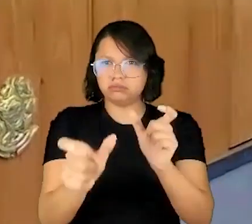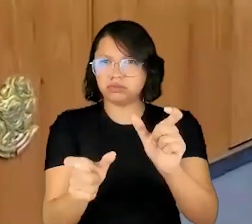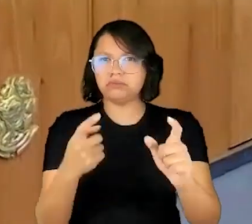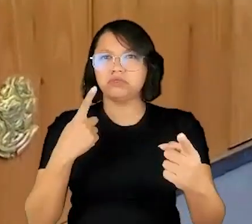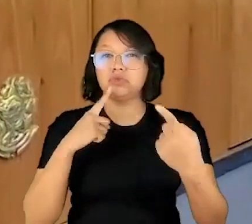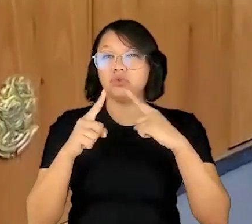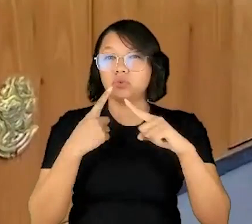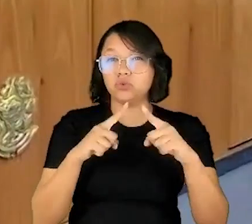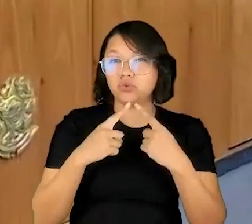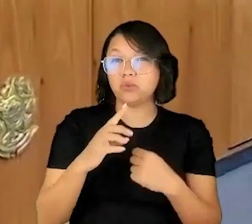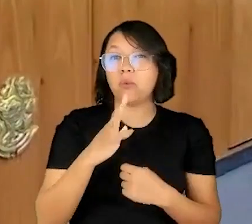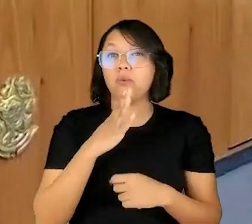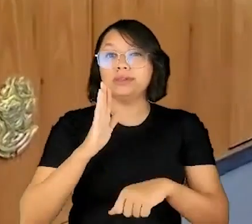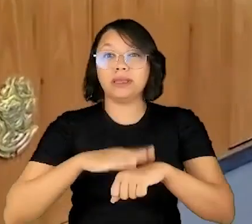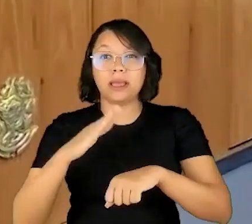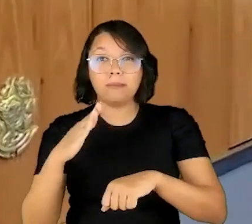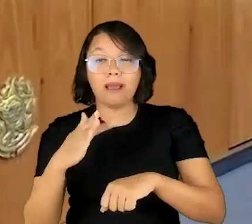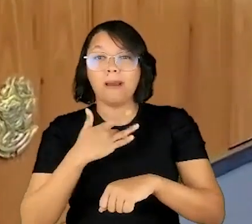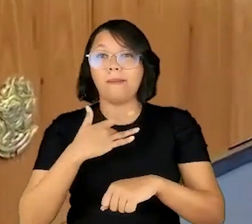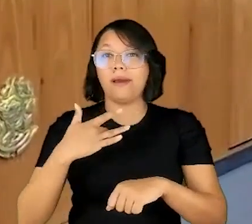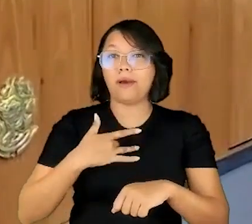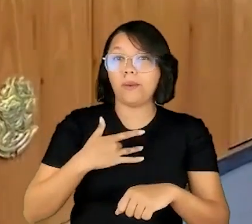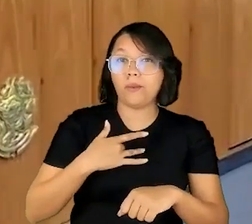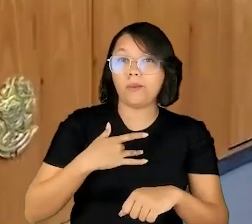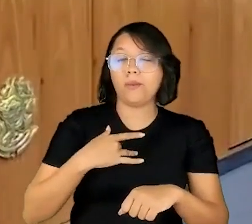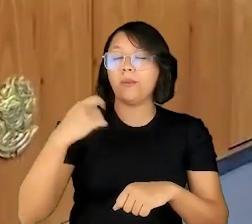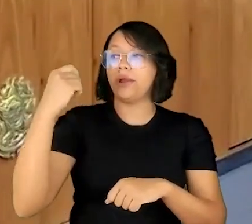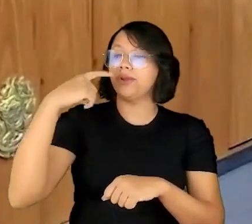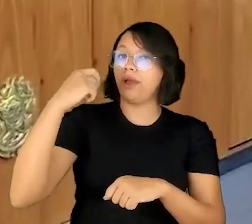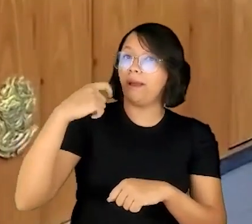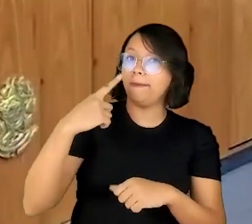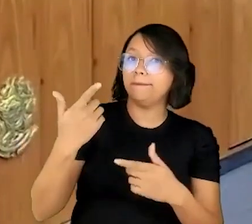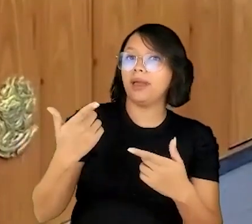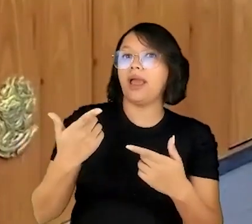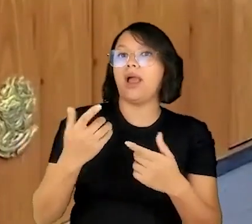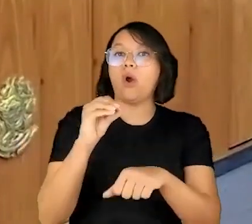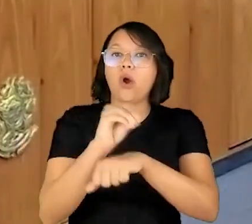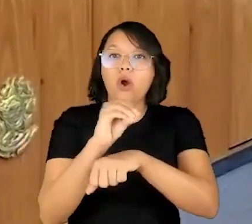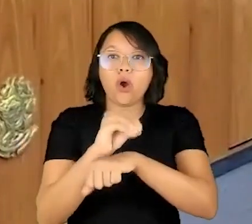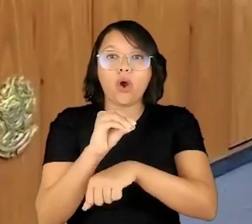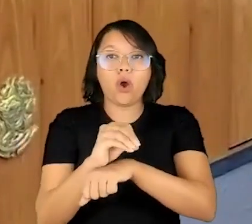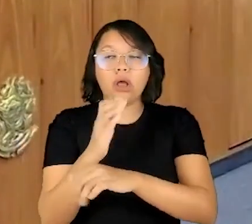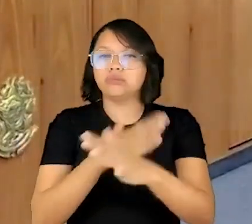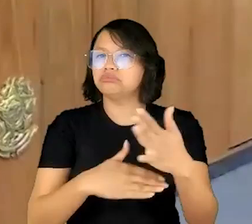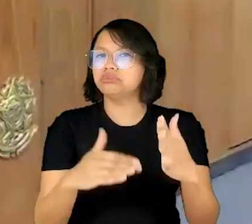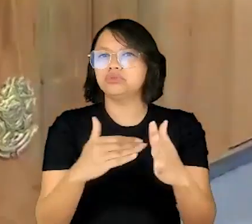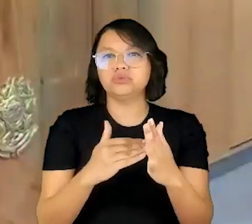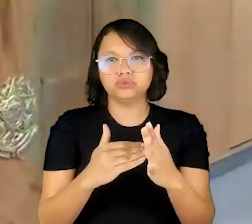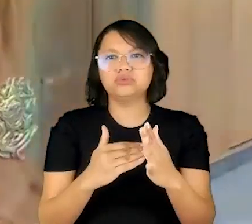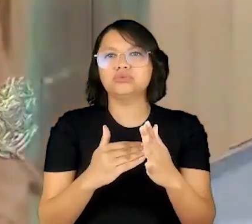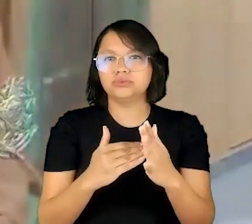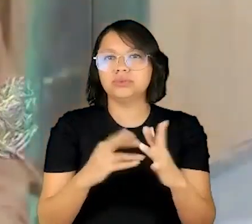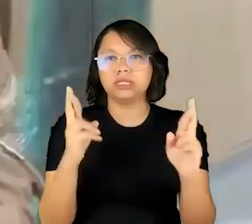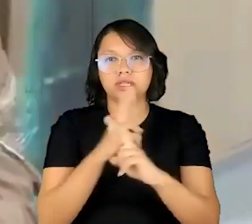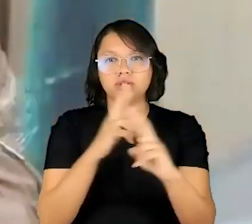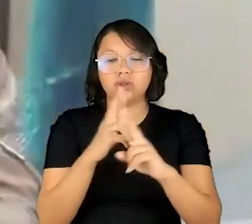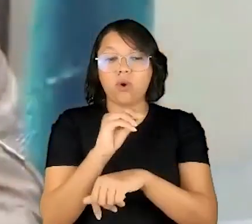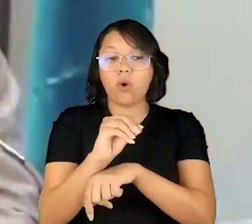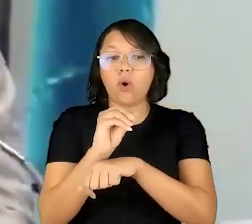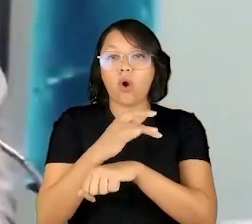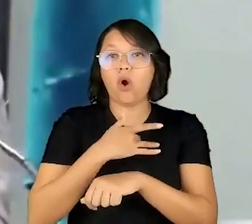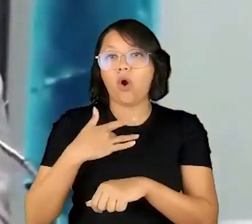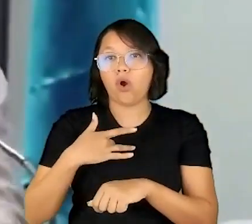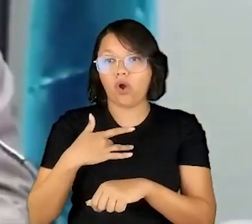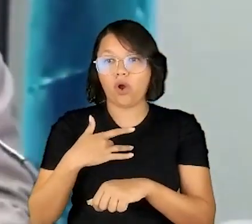questão médica, dos tratamentos, dos medicamentos, de todas as abordagens terapêuticas importantes, para que nós